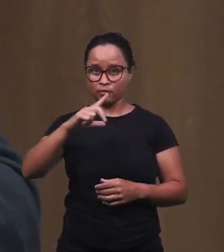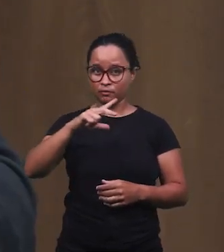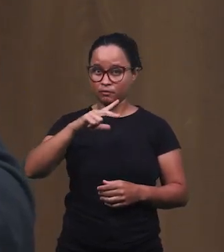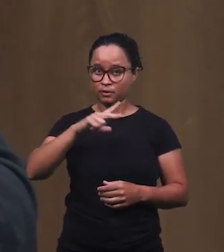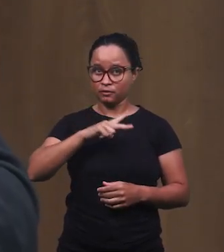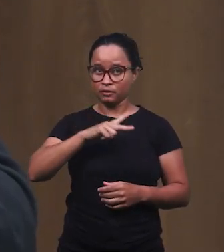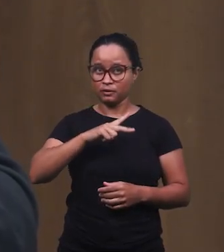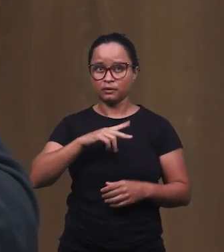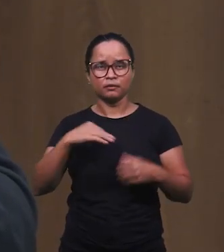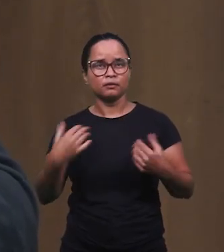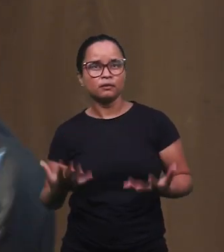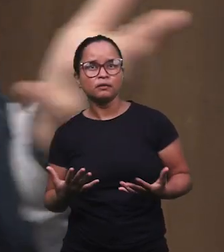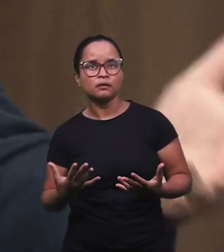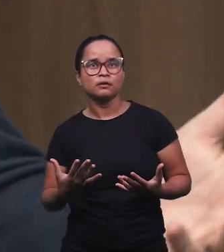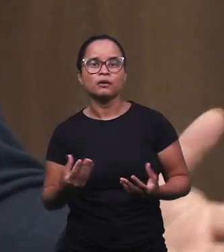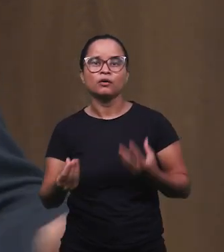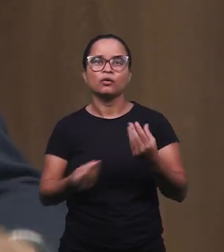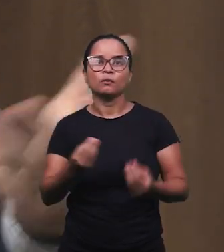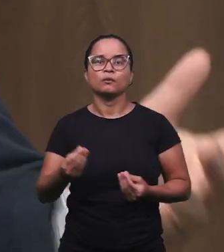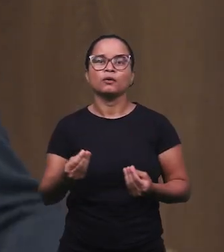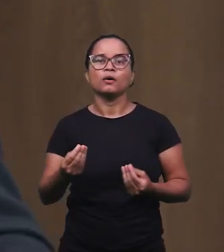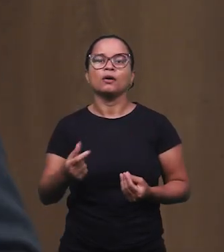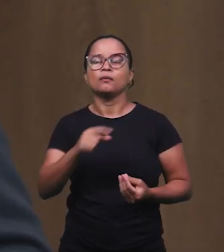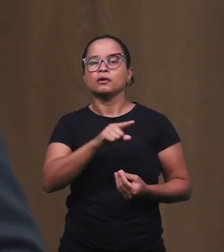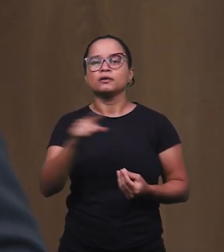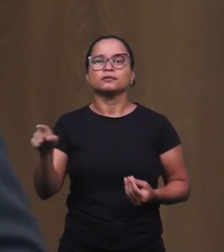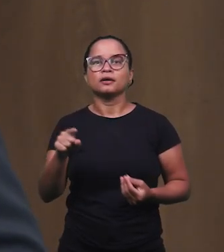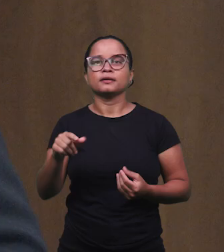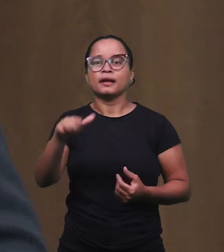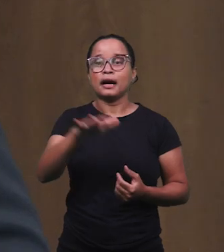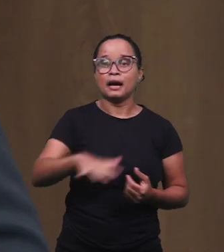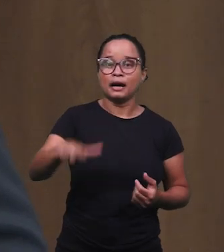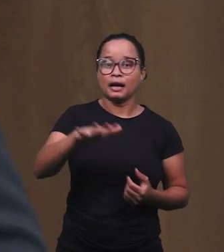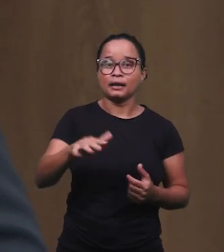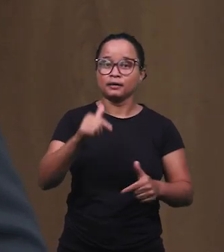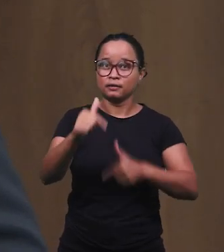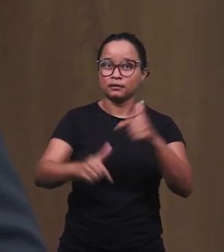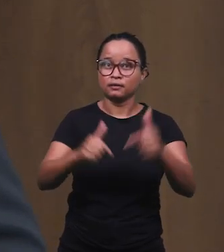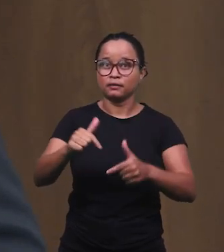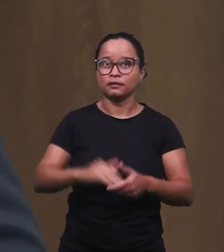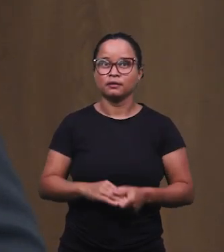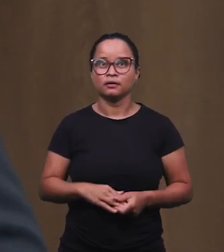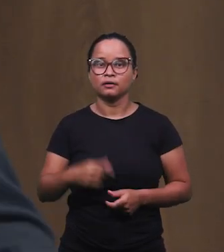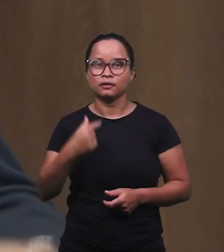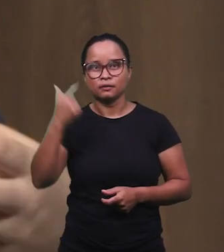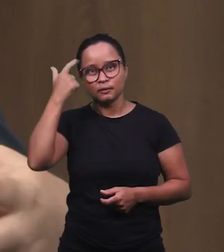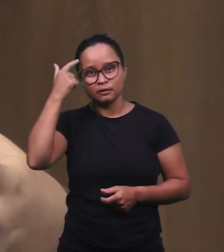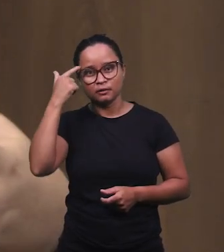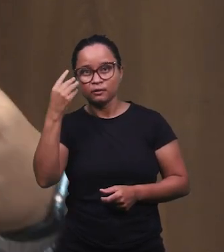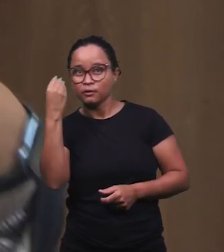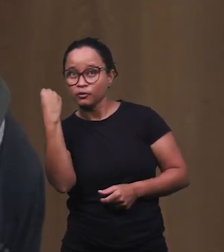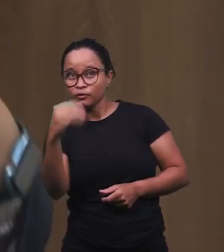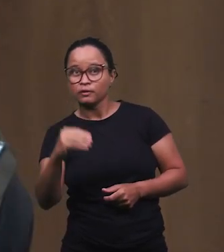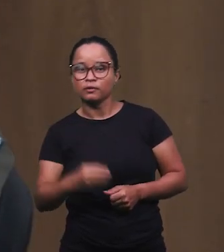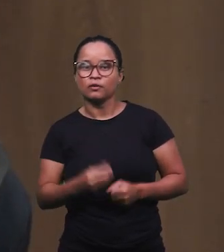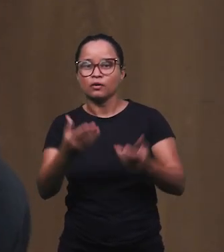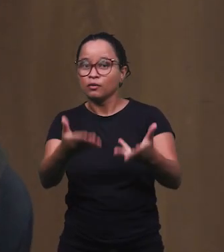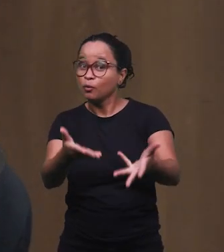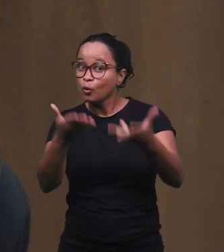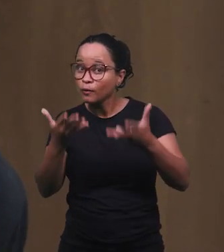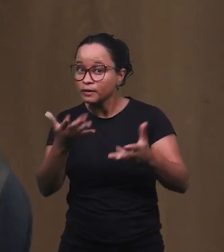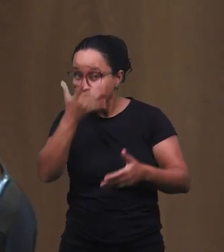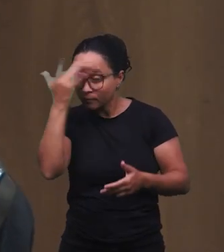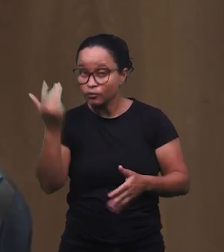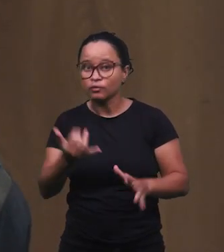ouvir coisas a respeito do mercado que eu atuo e tudo mais. Quando eu fui fazer o post, eu pensei exatamente assim, eu vou convidar as pessoas